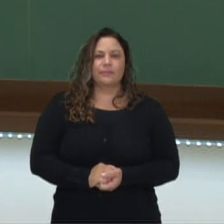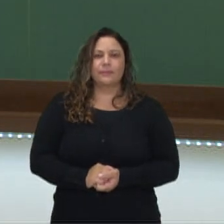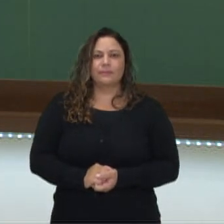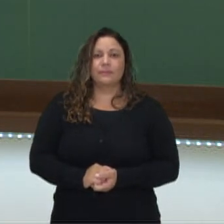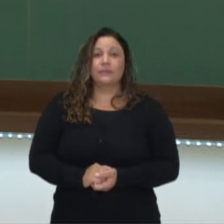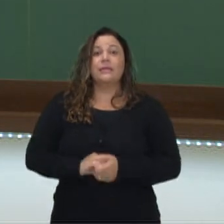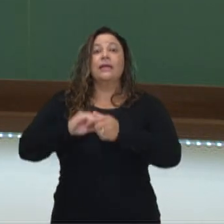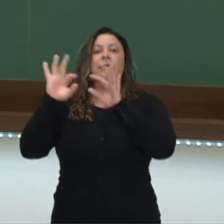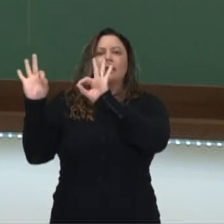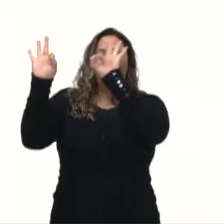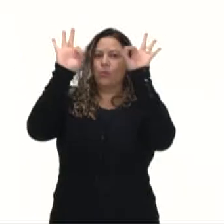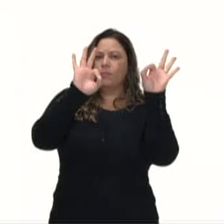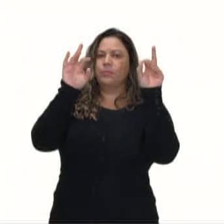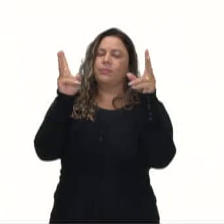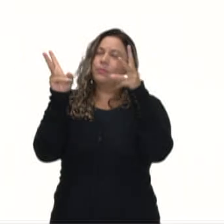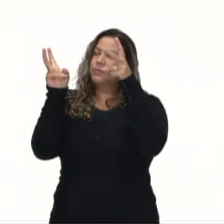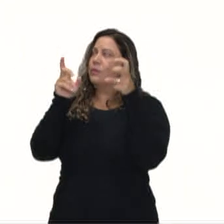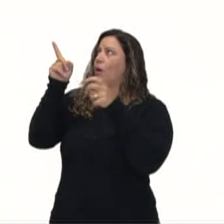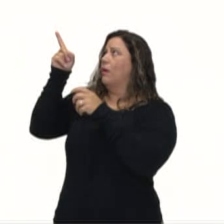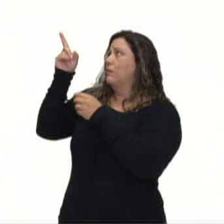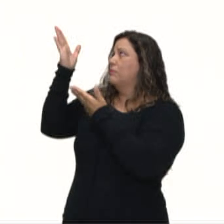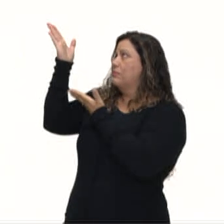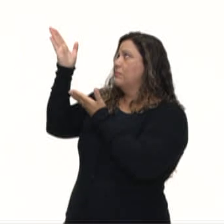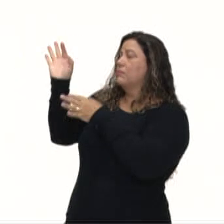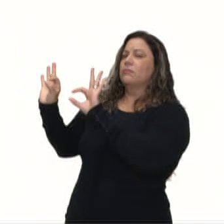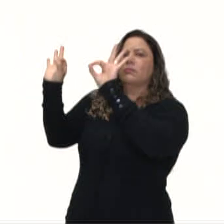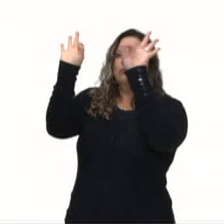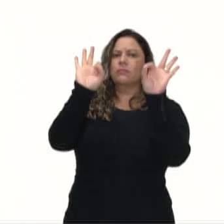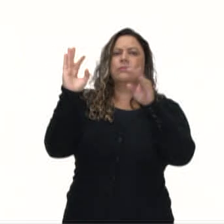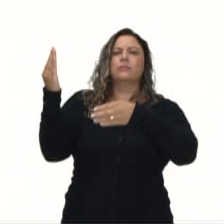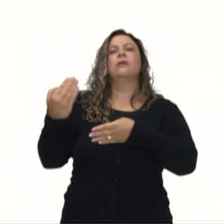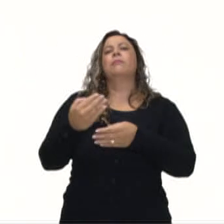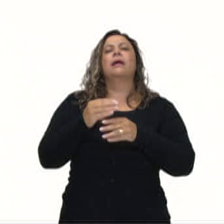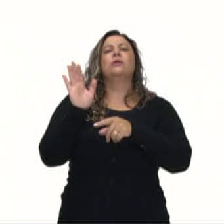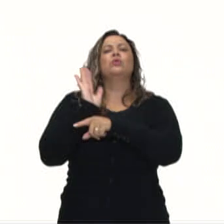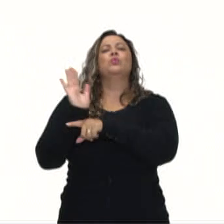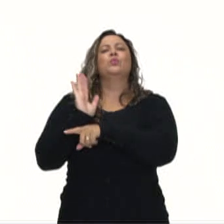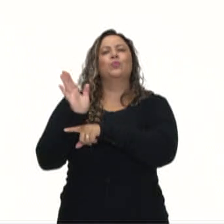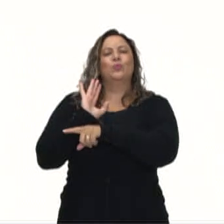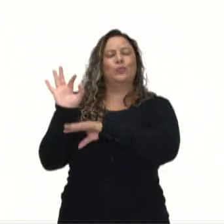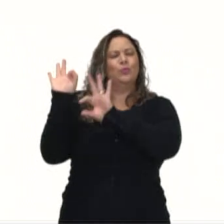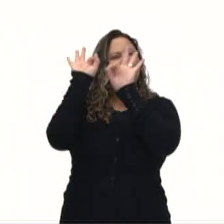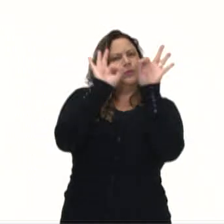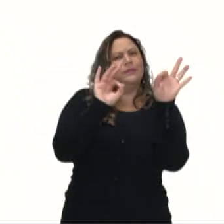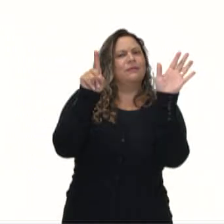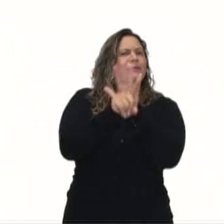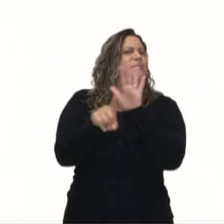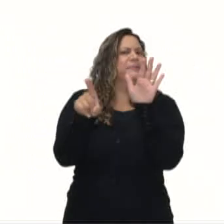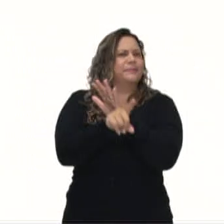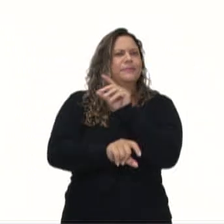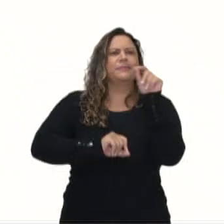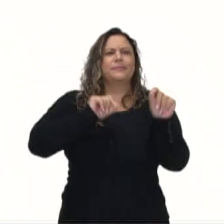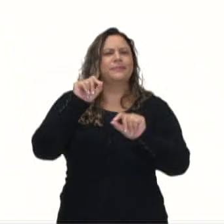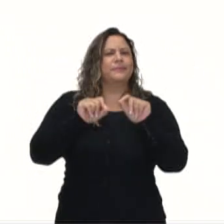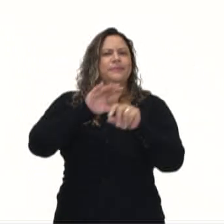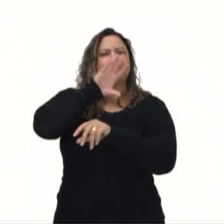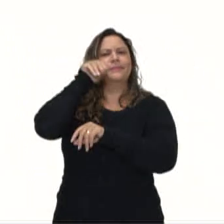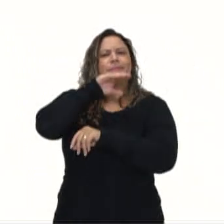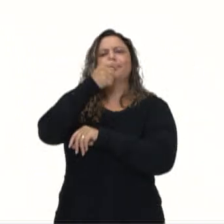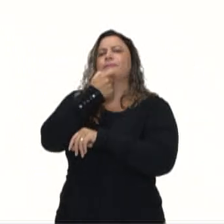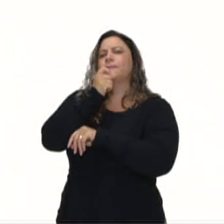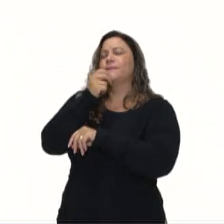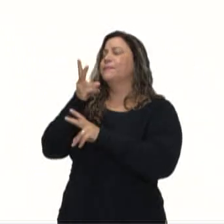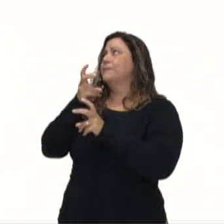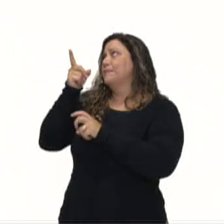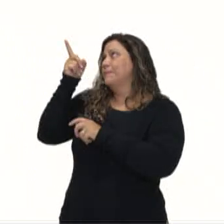uma imagem, novamente, é uma imagem de um vídeo, e aí a pergunta diz assim, What can you see in